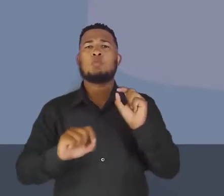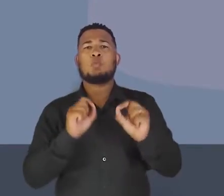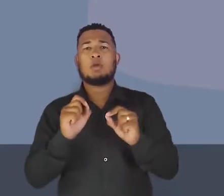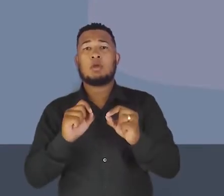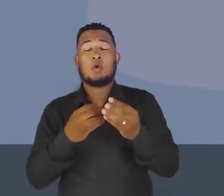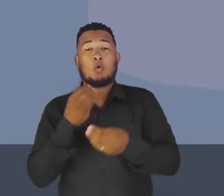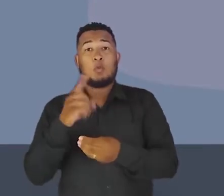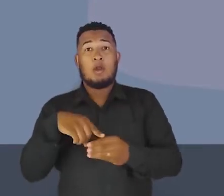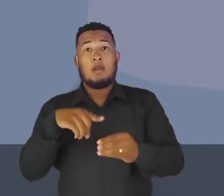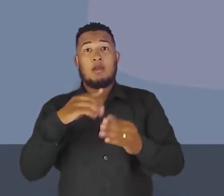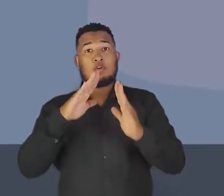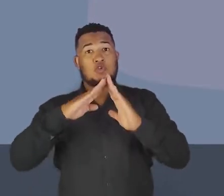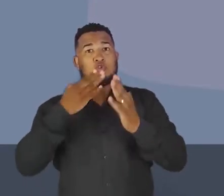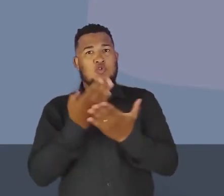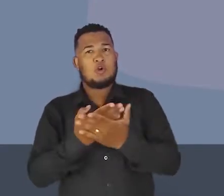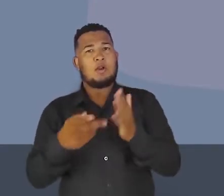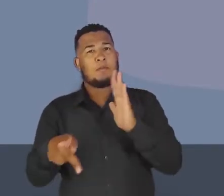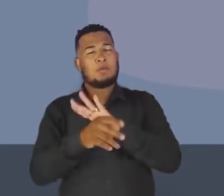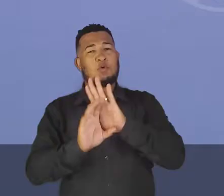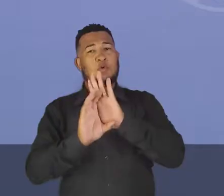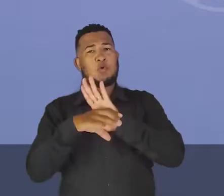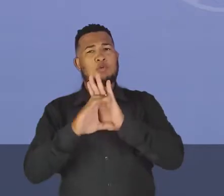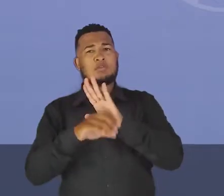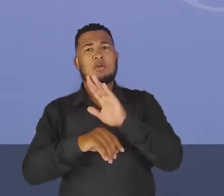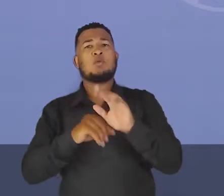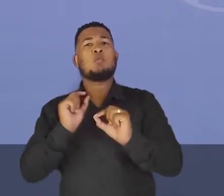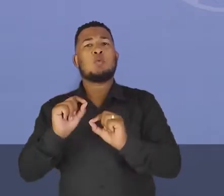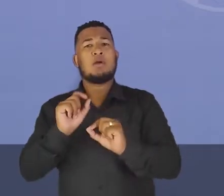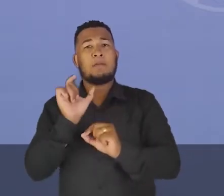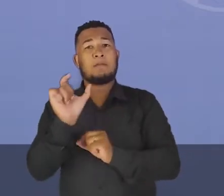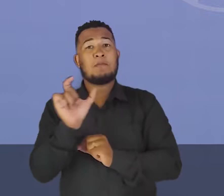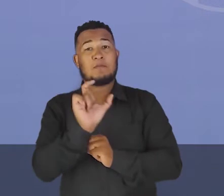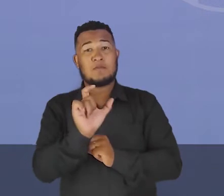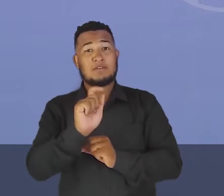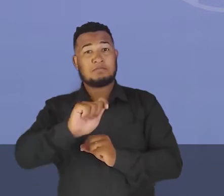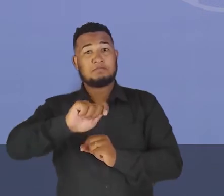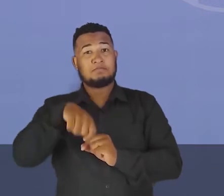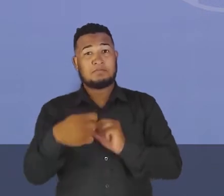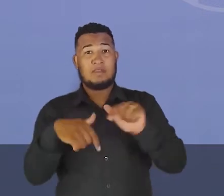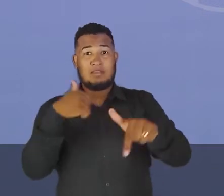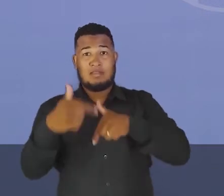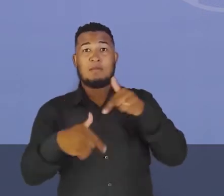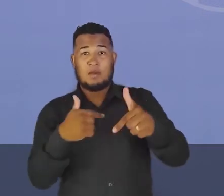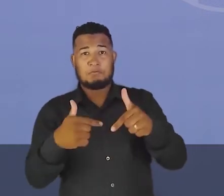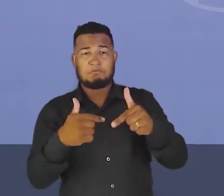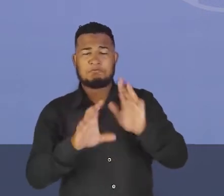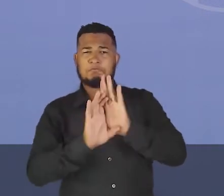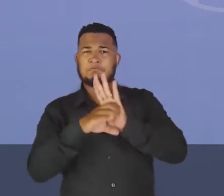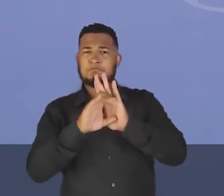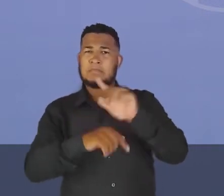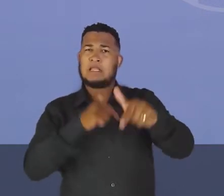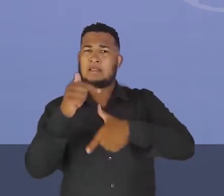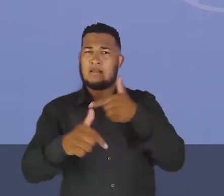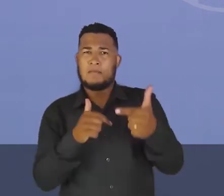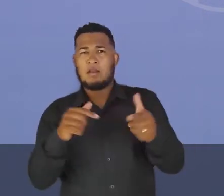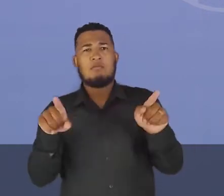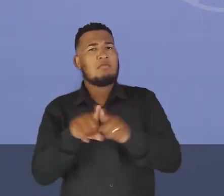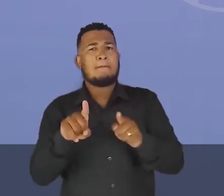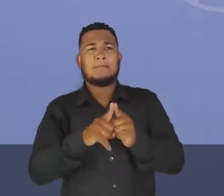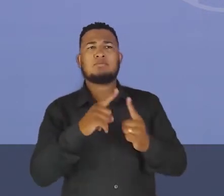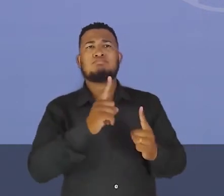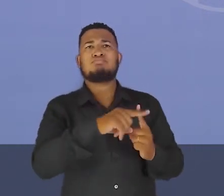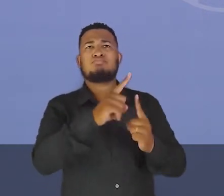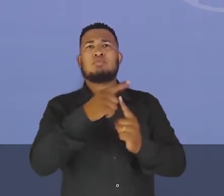do conceito de trabalho. Como eu sempre gosto de dizer, o conceito de trabalho, assim como qualquer